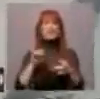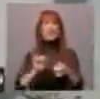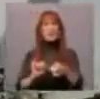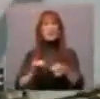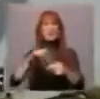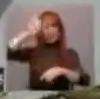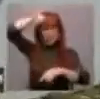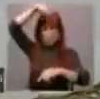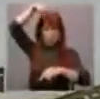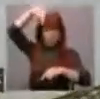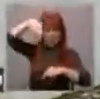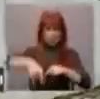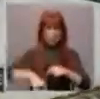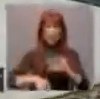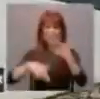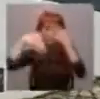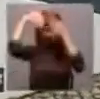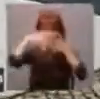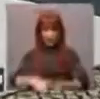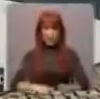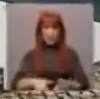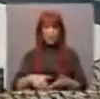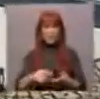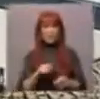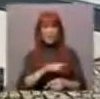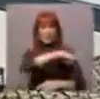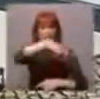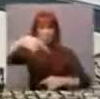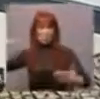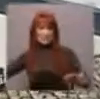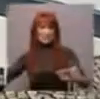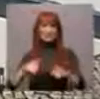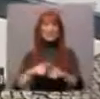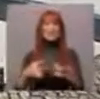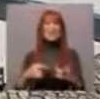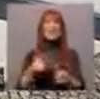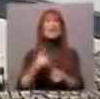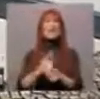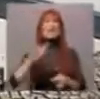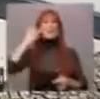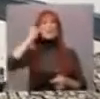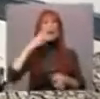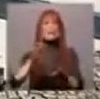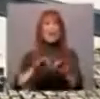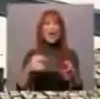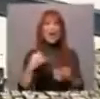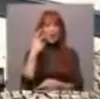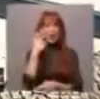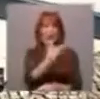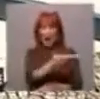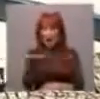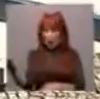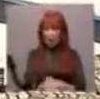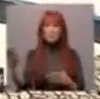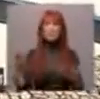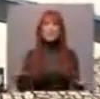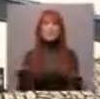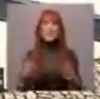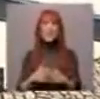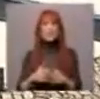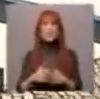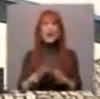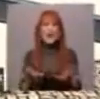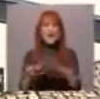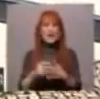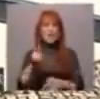ou seja, ventos horizontais, não verticais, que acabam por justificar danos como aqueles que nós estamos a ver. Nesta altura, as equipas